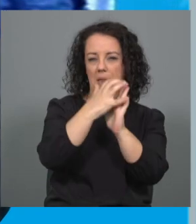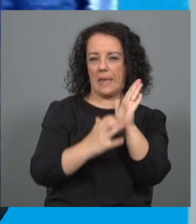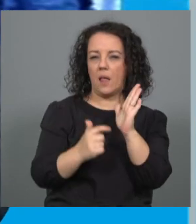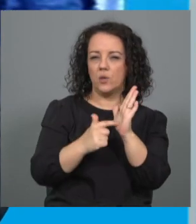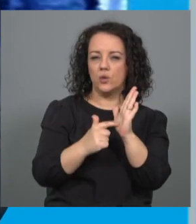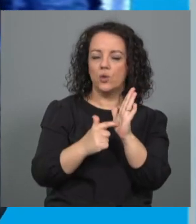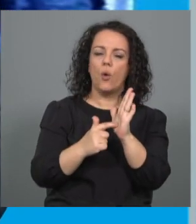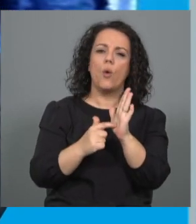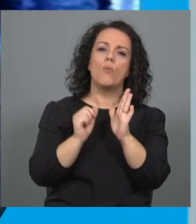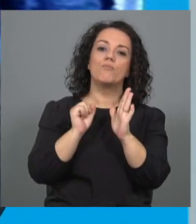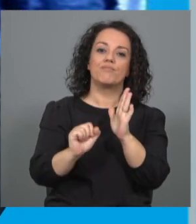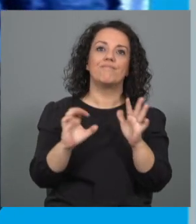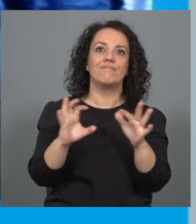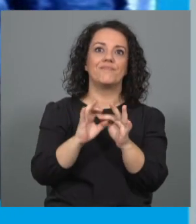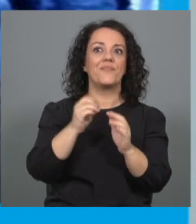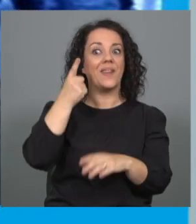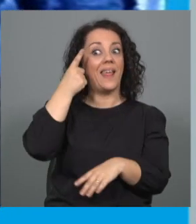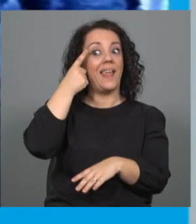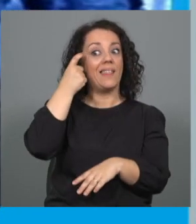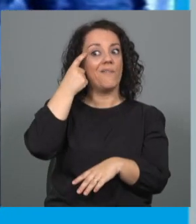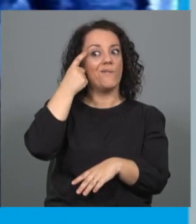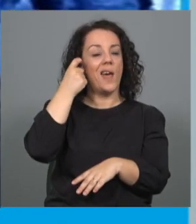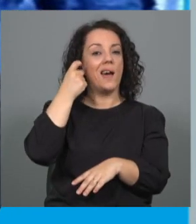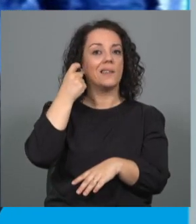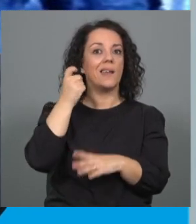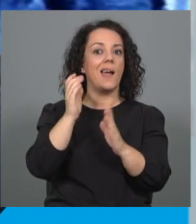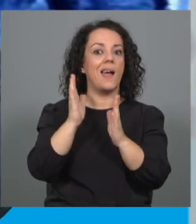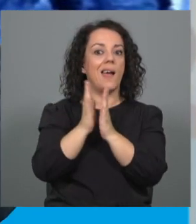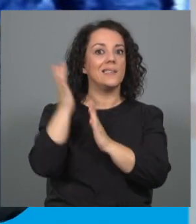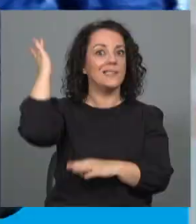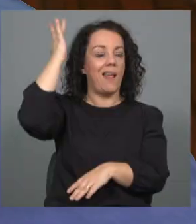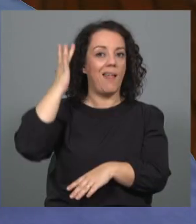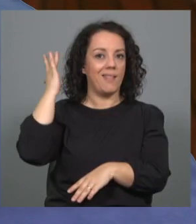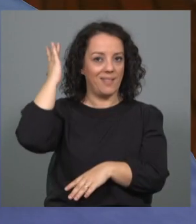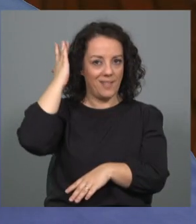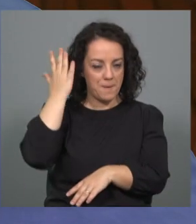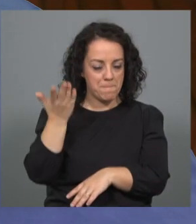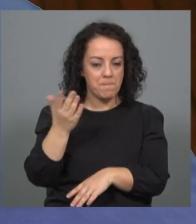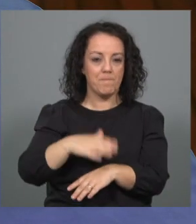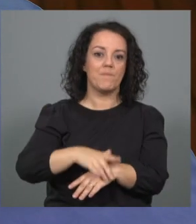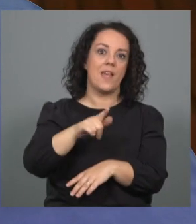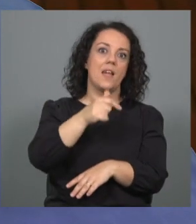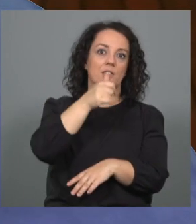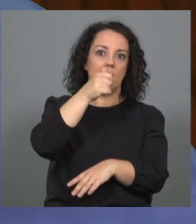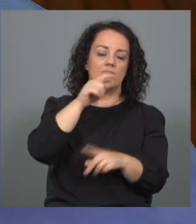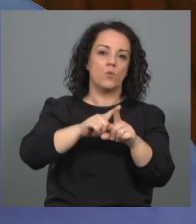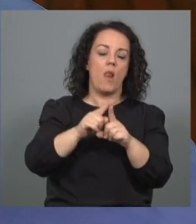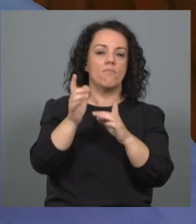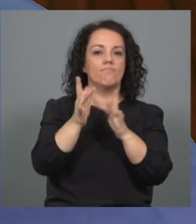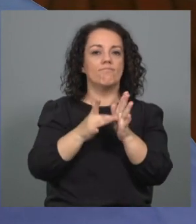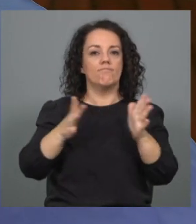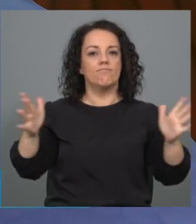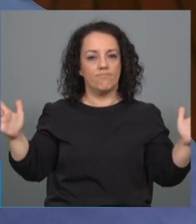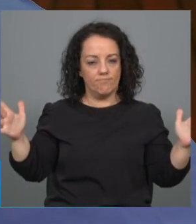situarmos este texto, de facto, num contexto já de Quinta-feira Santa, que que é este grande discurso de Jesus, ele vem mostrar aquele que é o caminho do